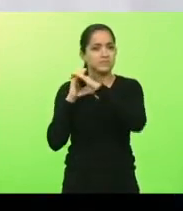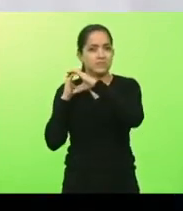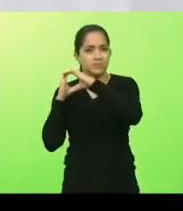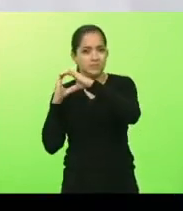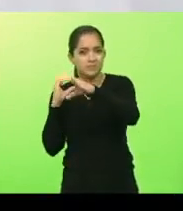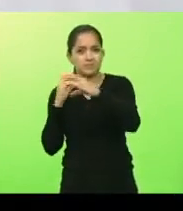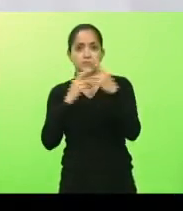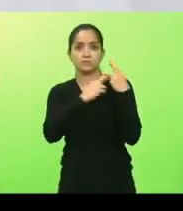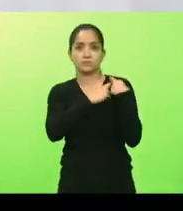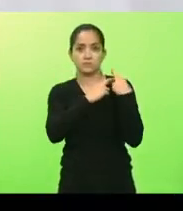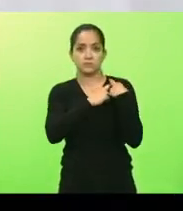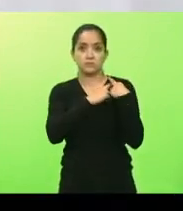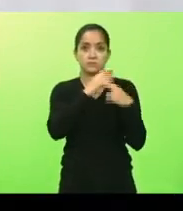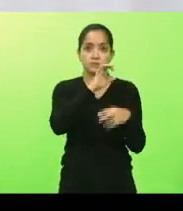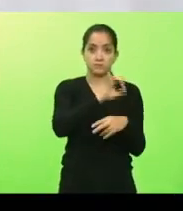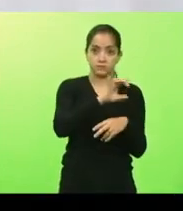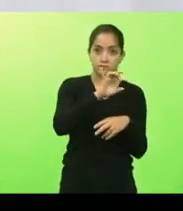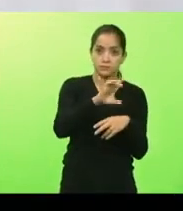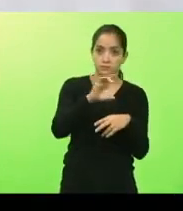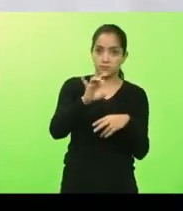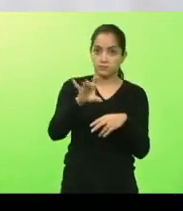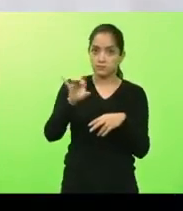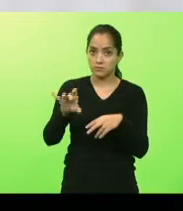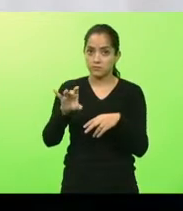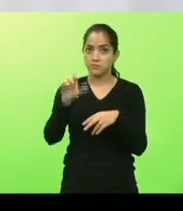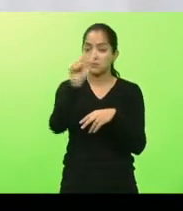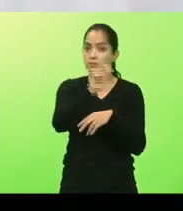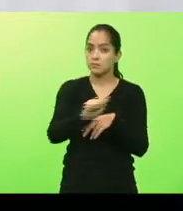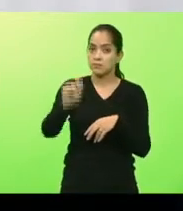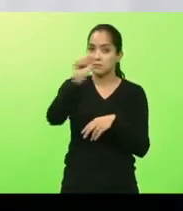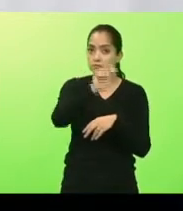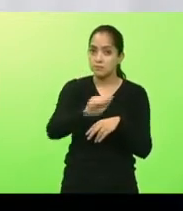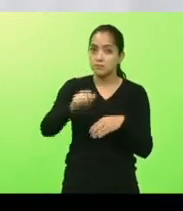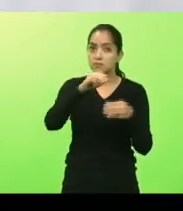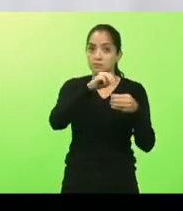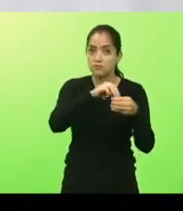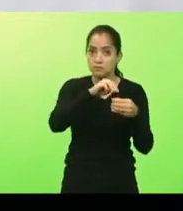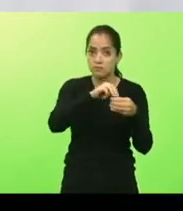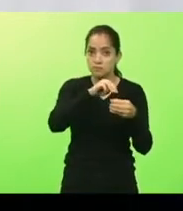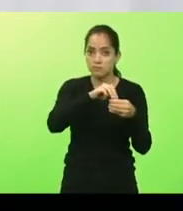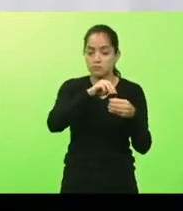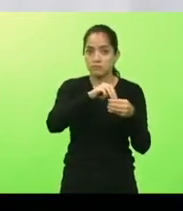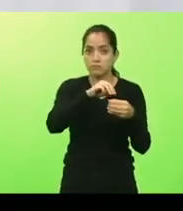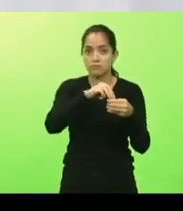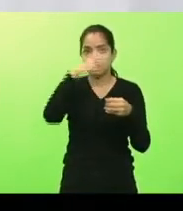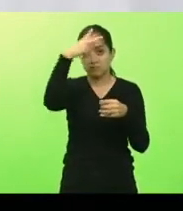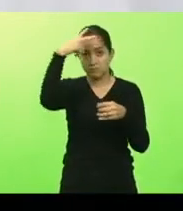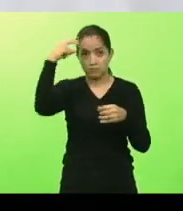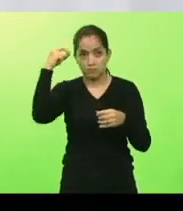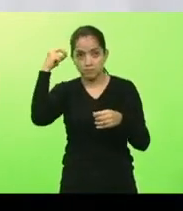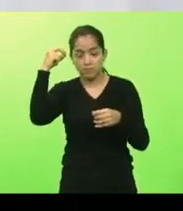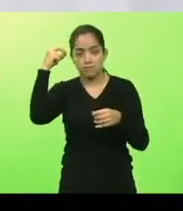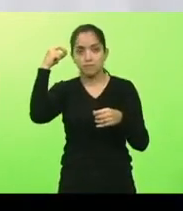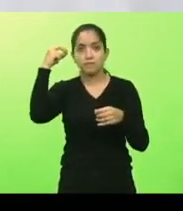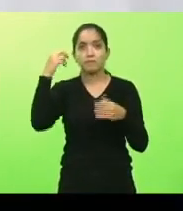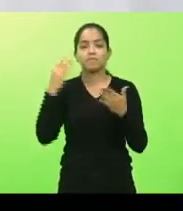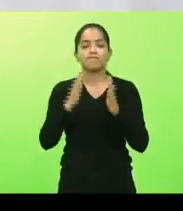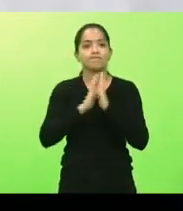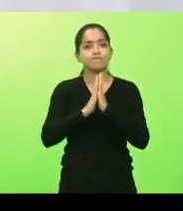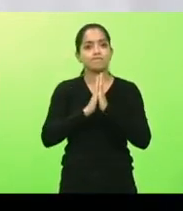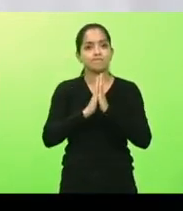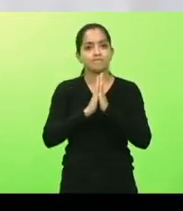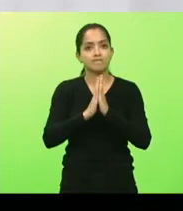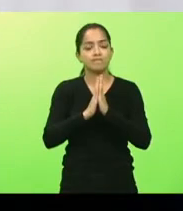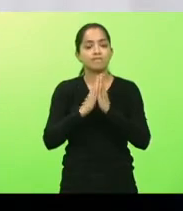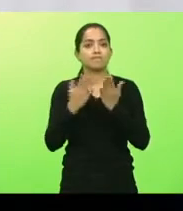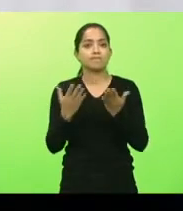encarregados em cada associação de municípios, associação de prefeituras, que, pelo amor de Deus, pelo